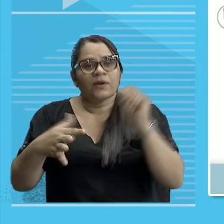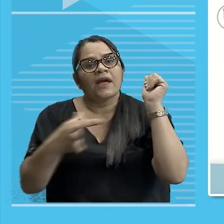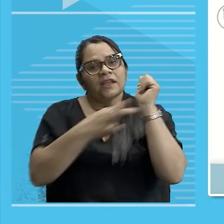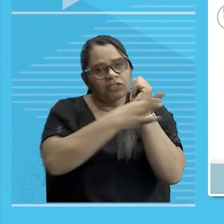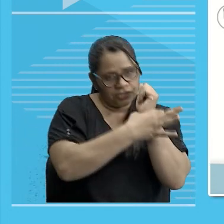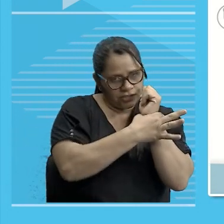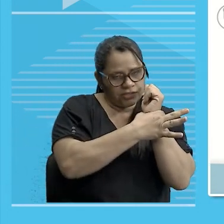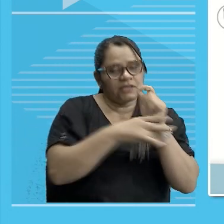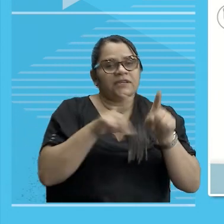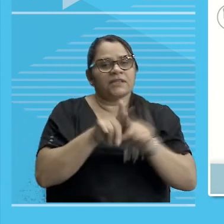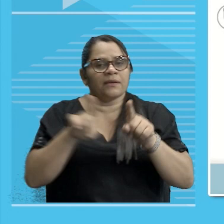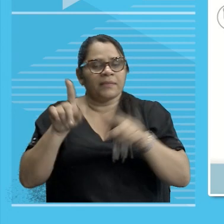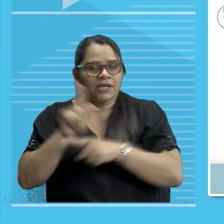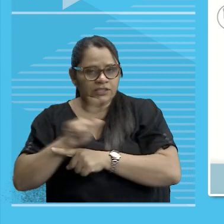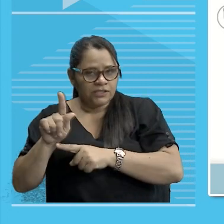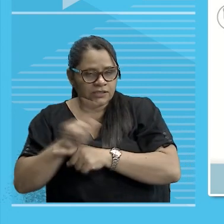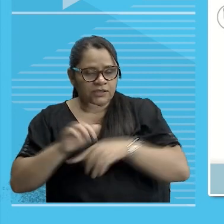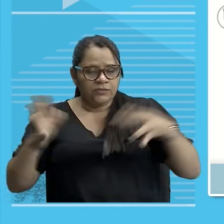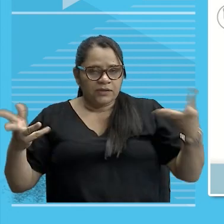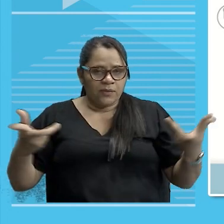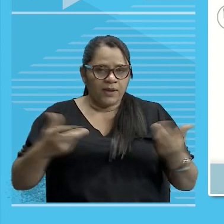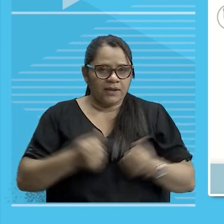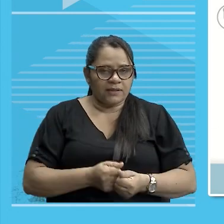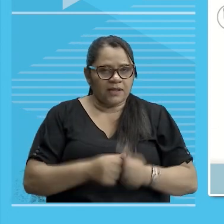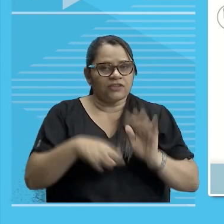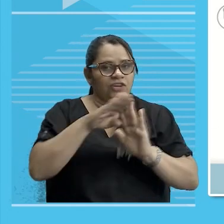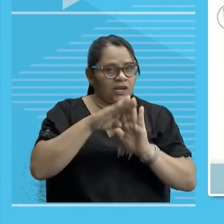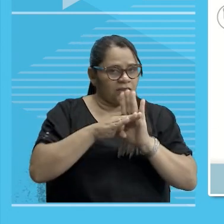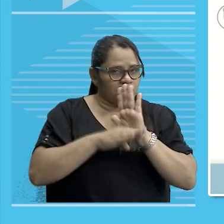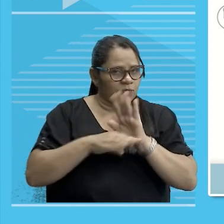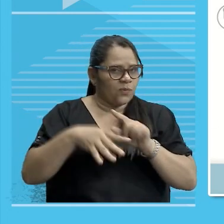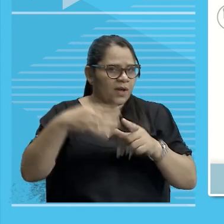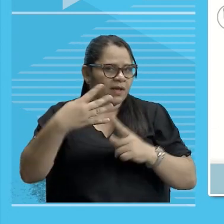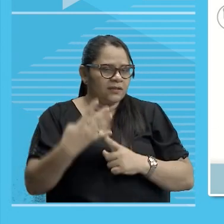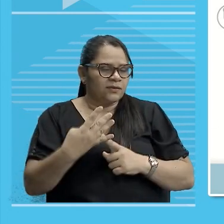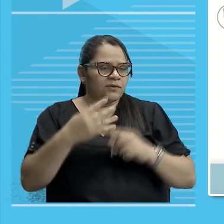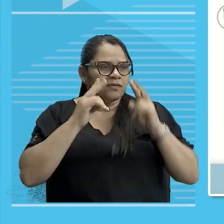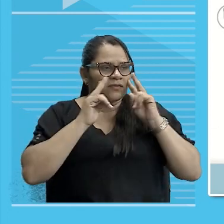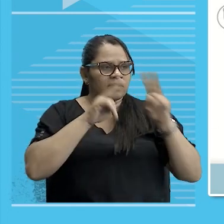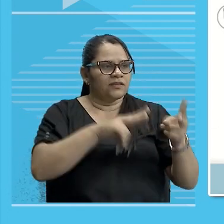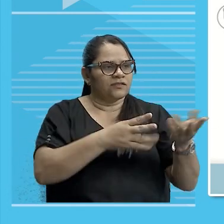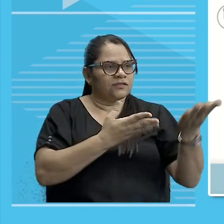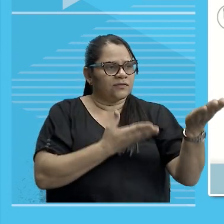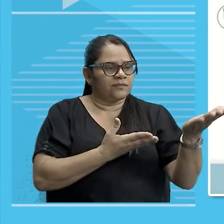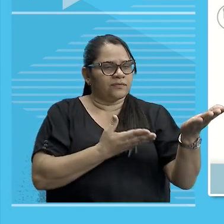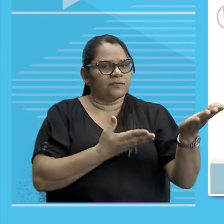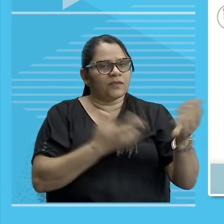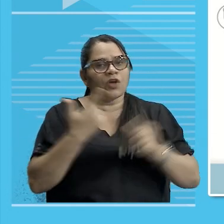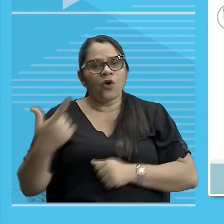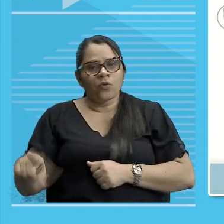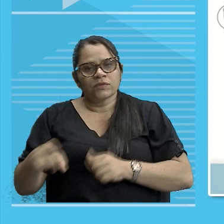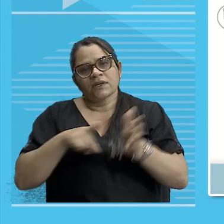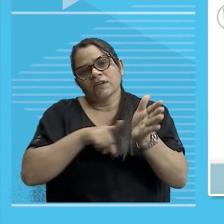qualidade tranquilo vamos para outra questão